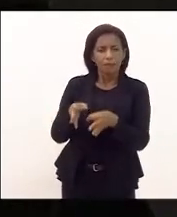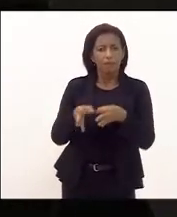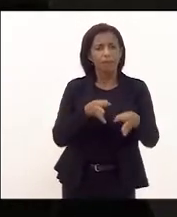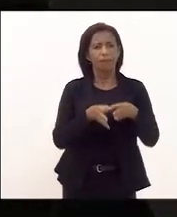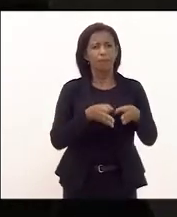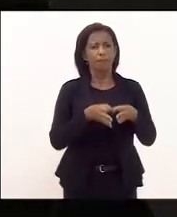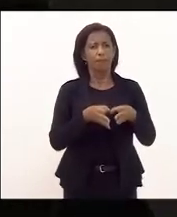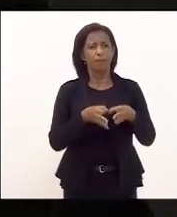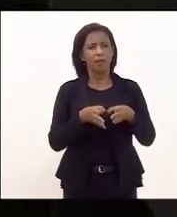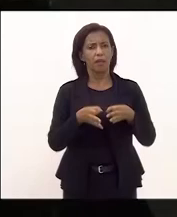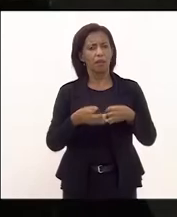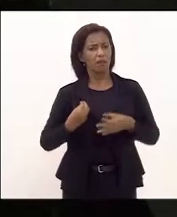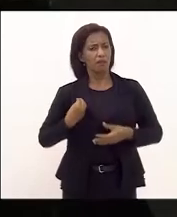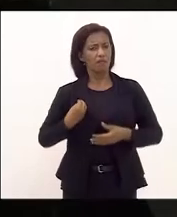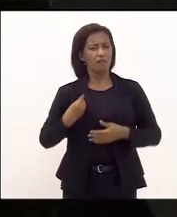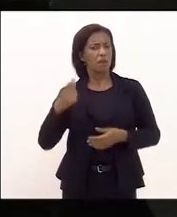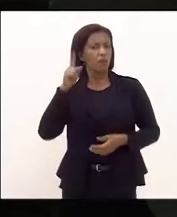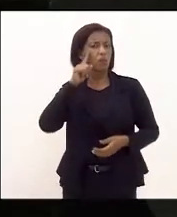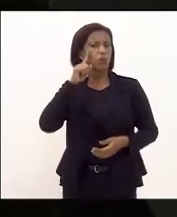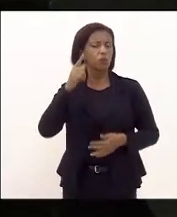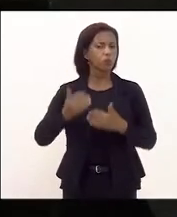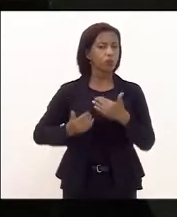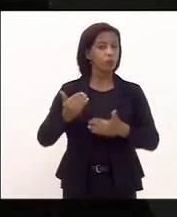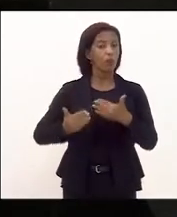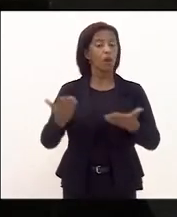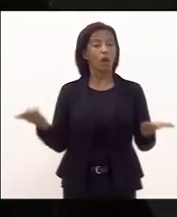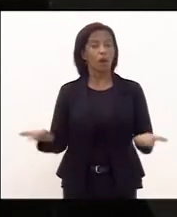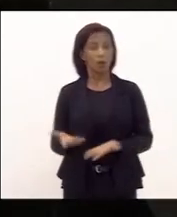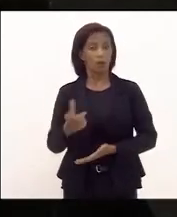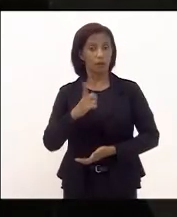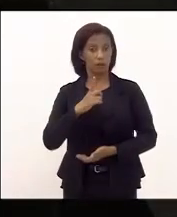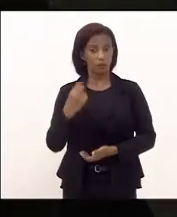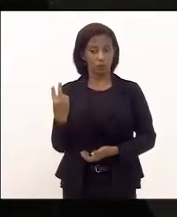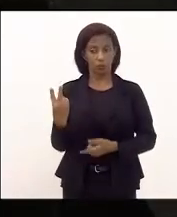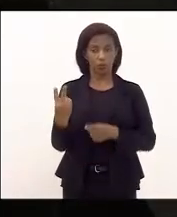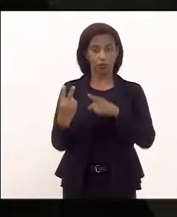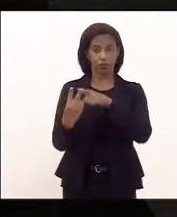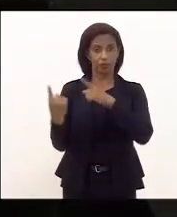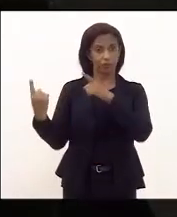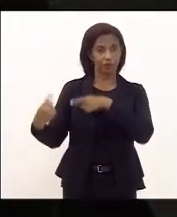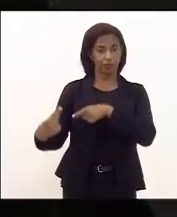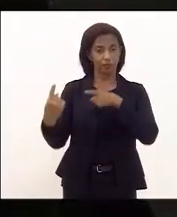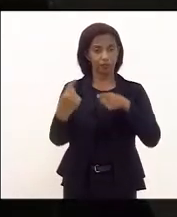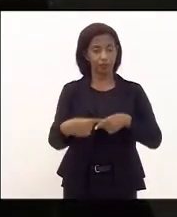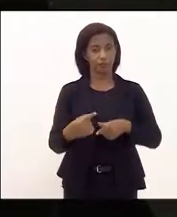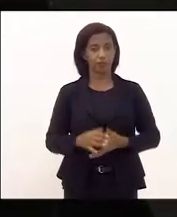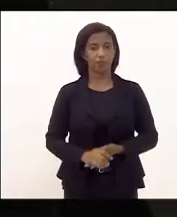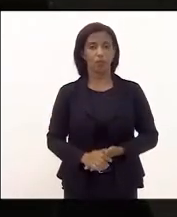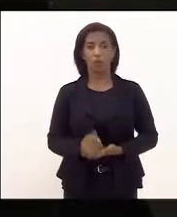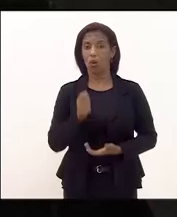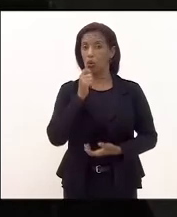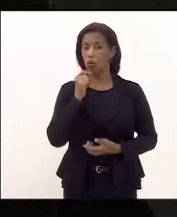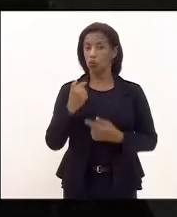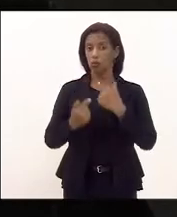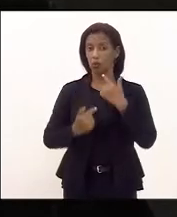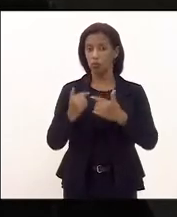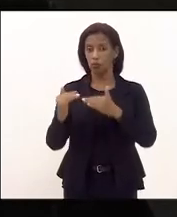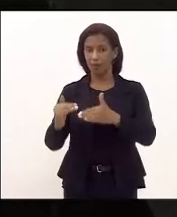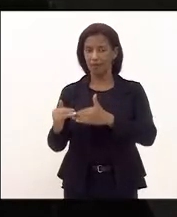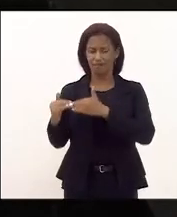em pequenas questões do cotidiano. Agora, nós temos dois grandes desafios. Não tenho dúvida que é